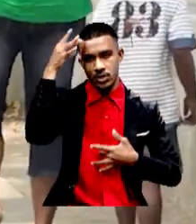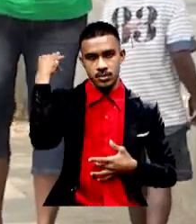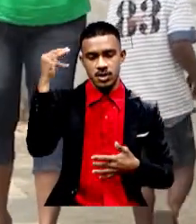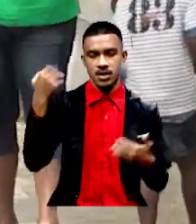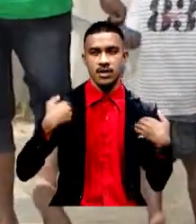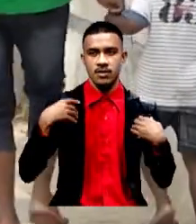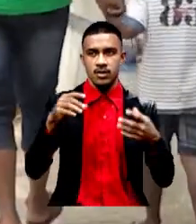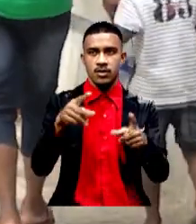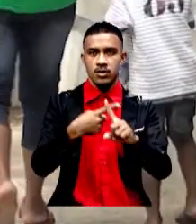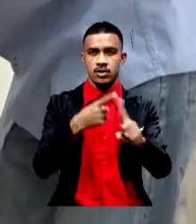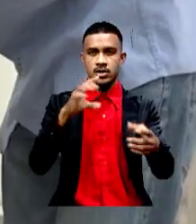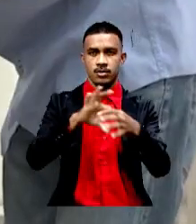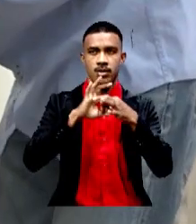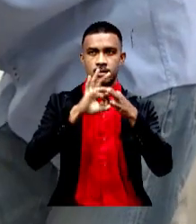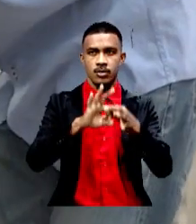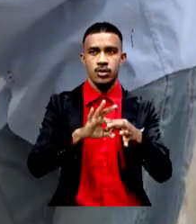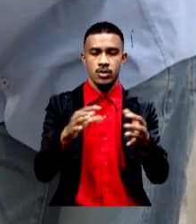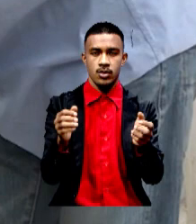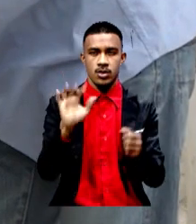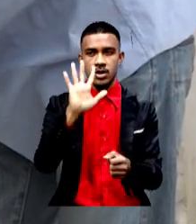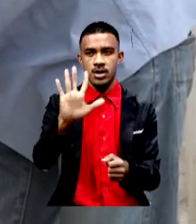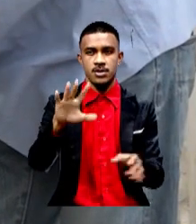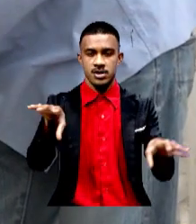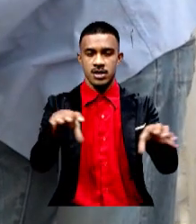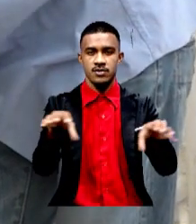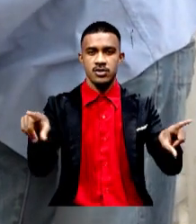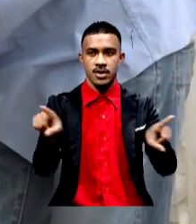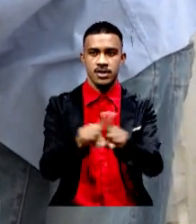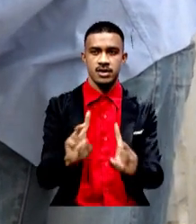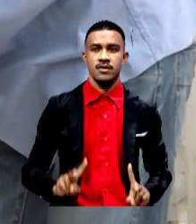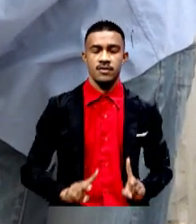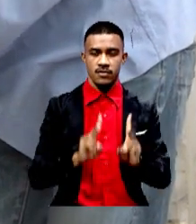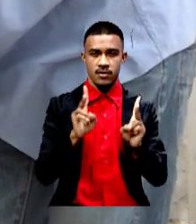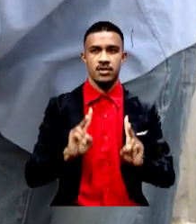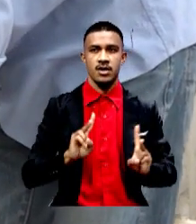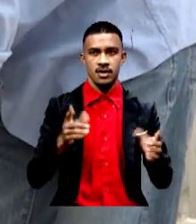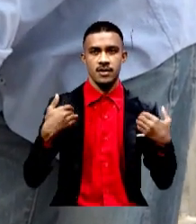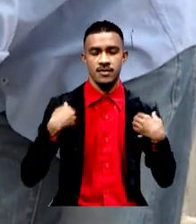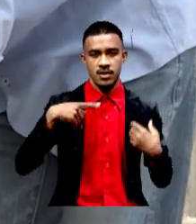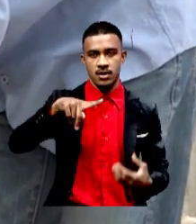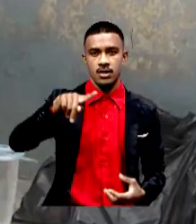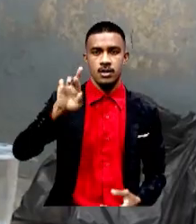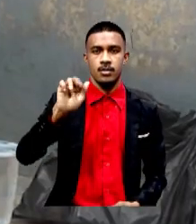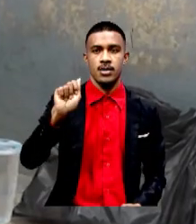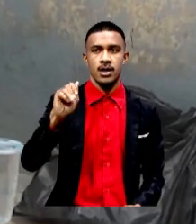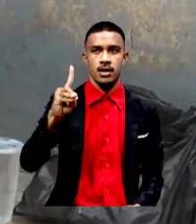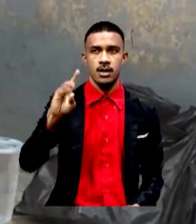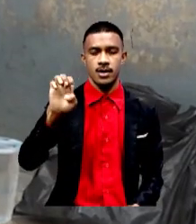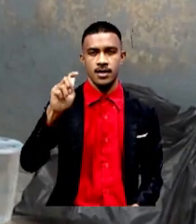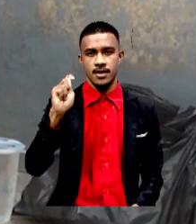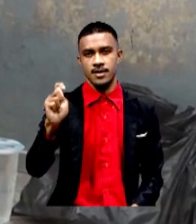ekipa 95 nebe mak servisu fenesan voluntari iha pradet nebe mak aktividade